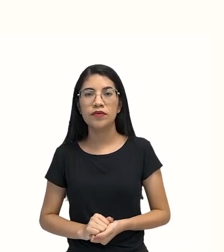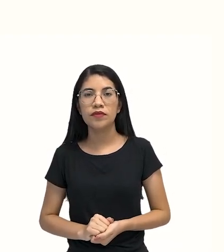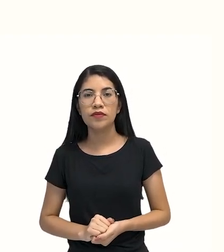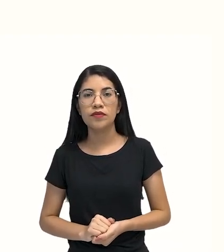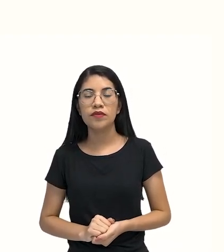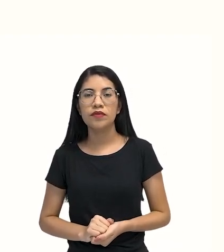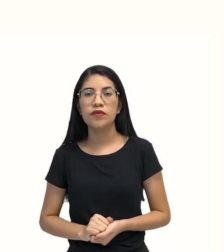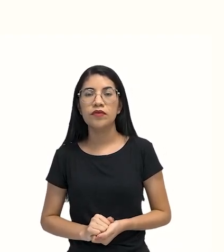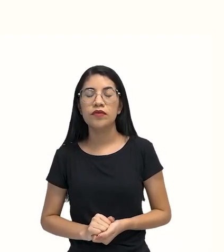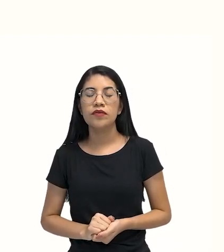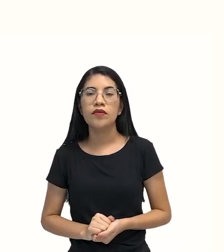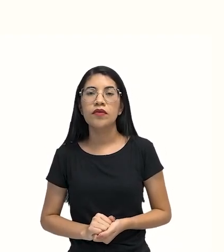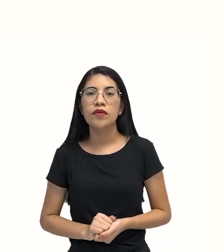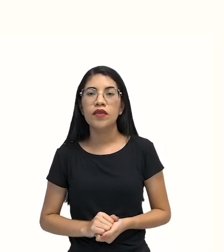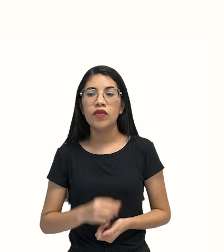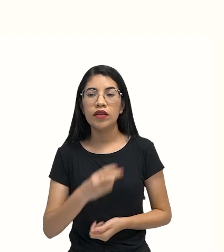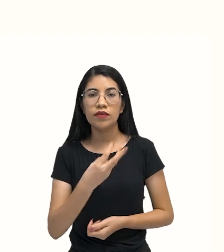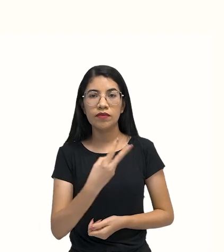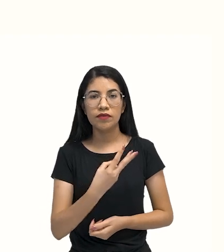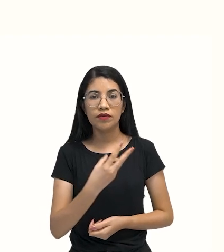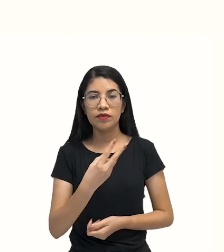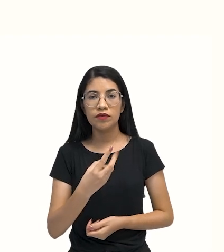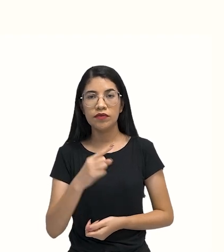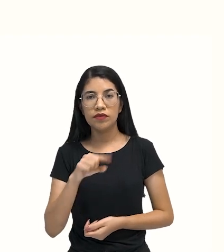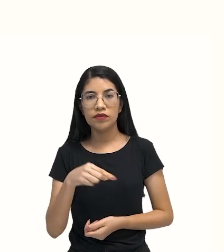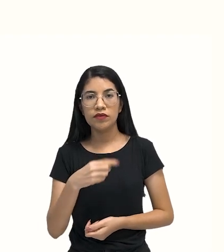das caras, né, será de